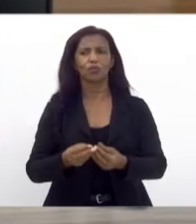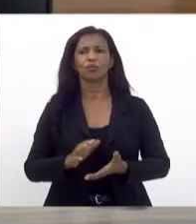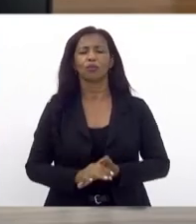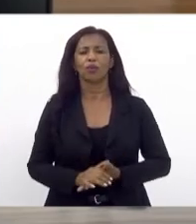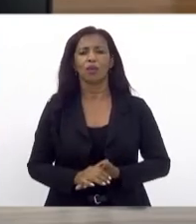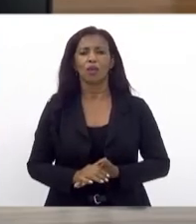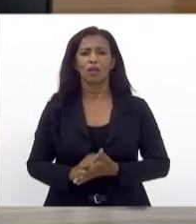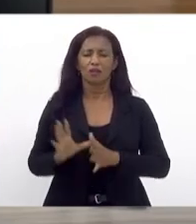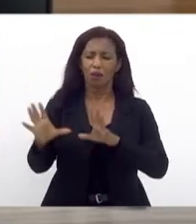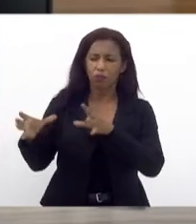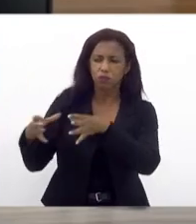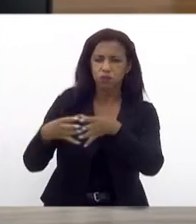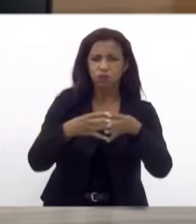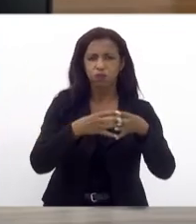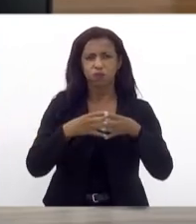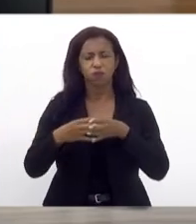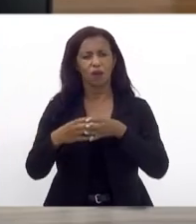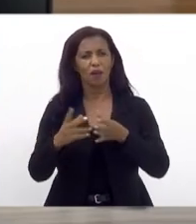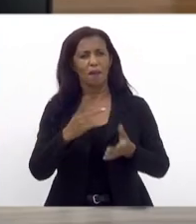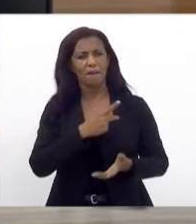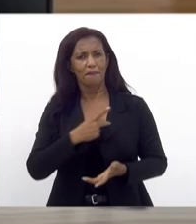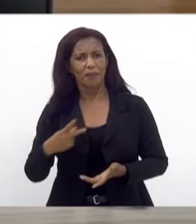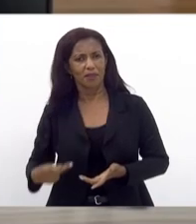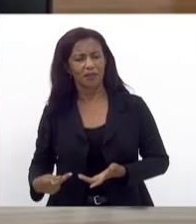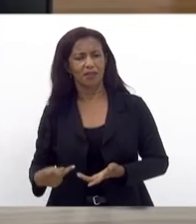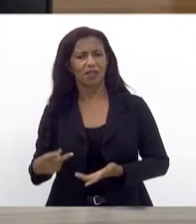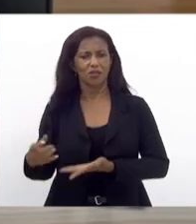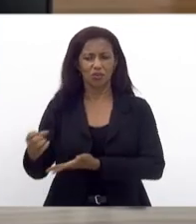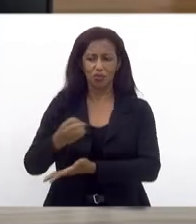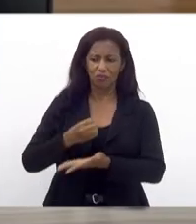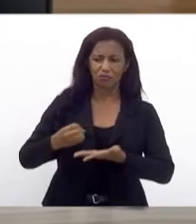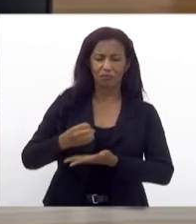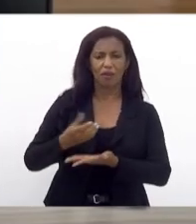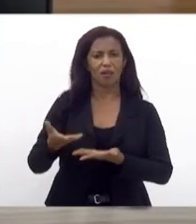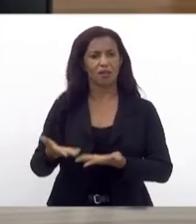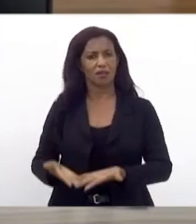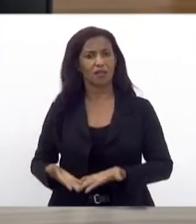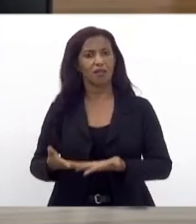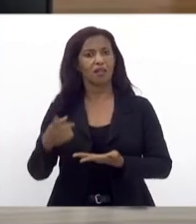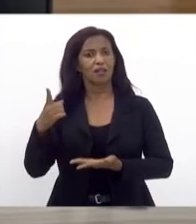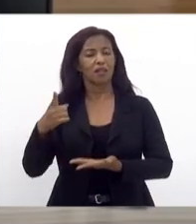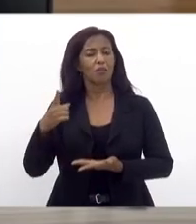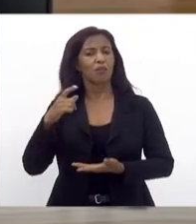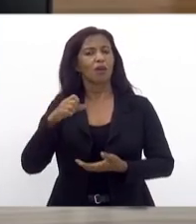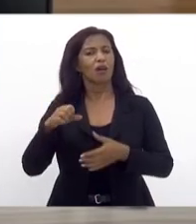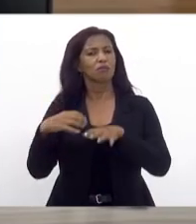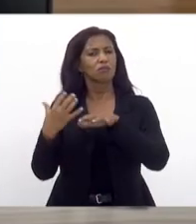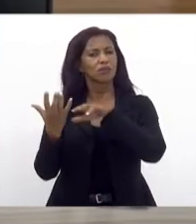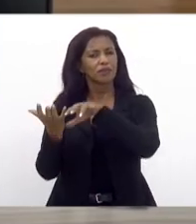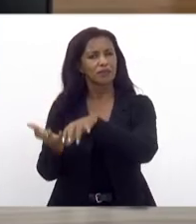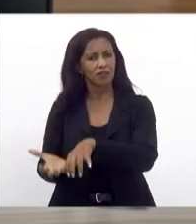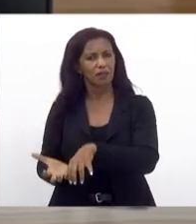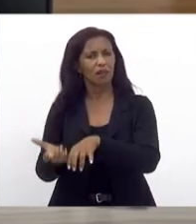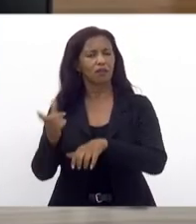Toda essa conjunção de presidente da República com base aqui, nós temos lá no Senado o amigo